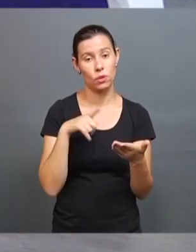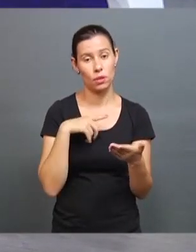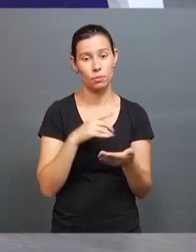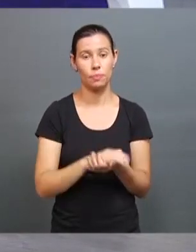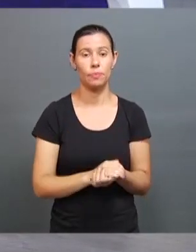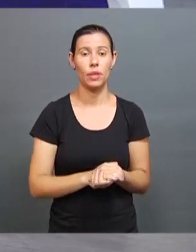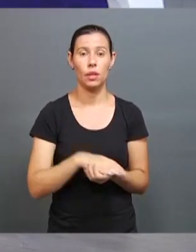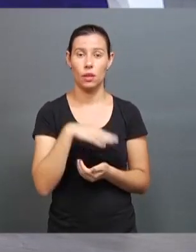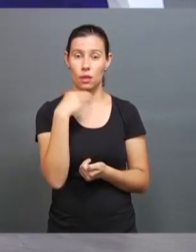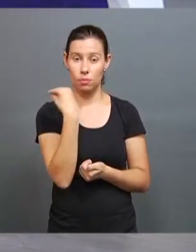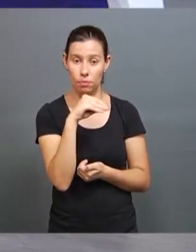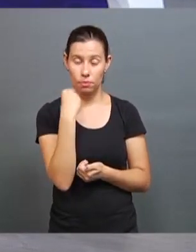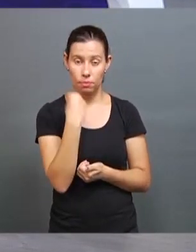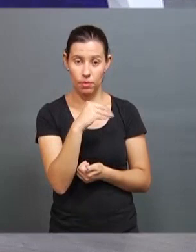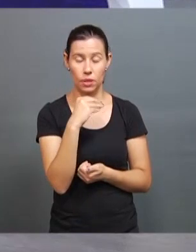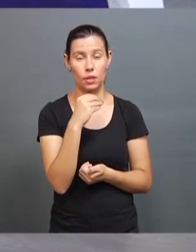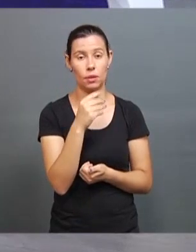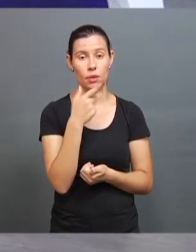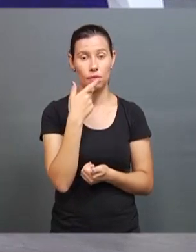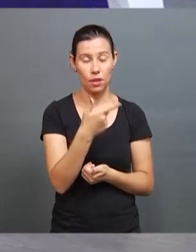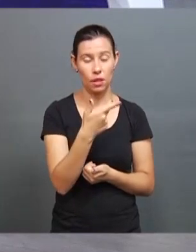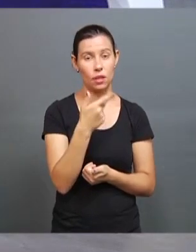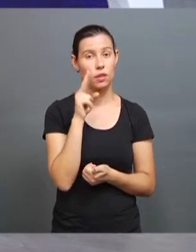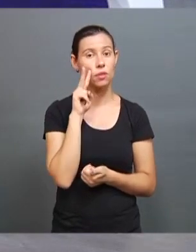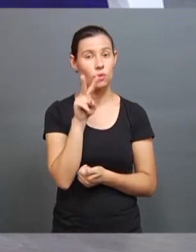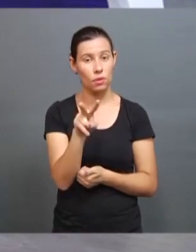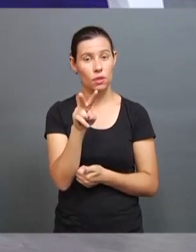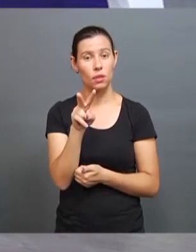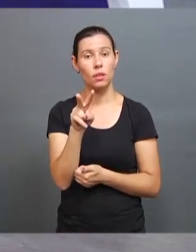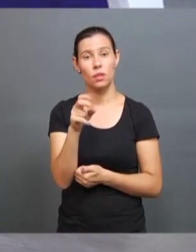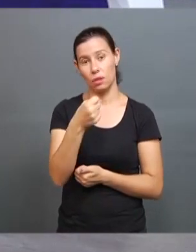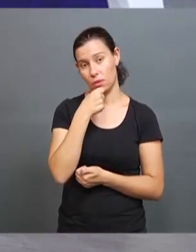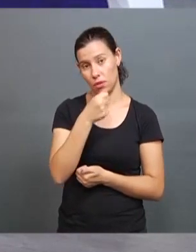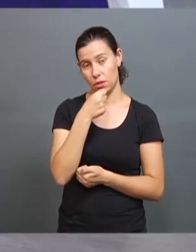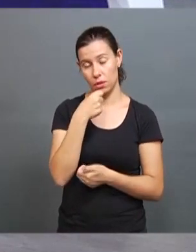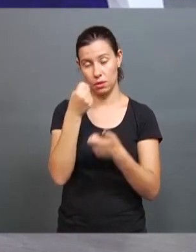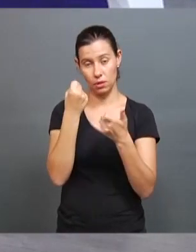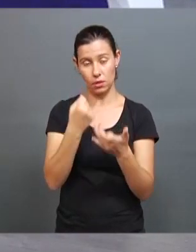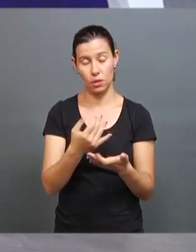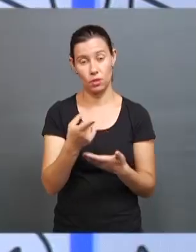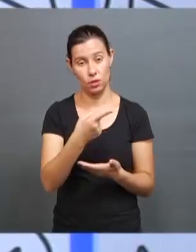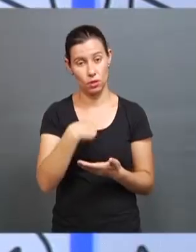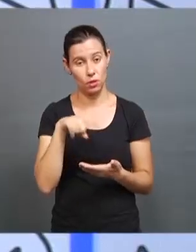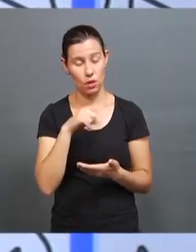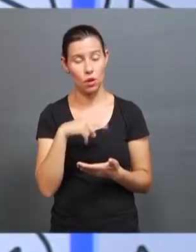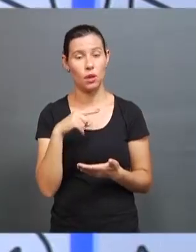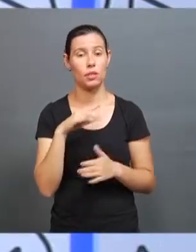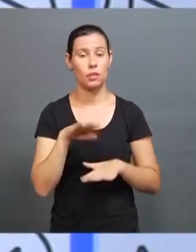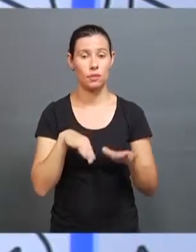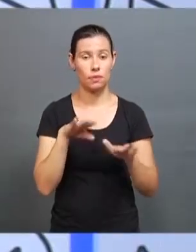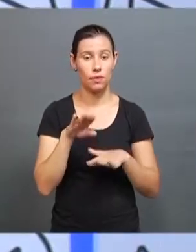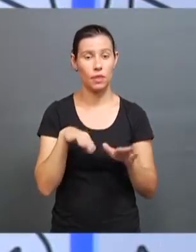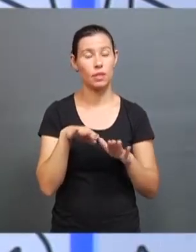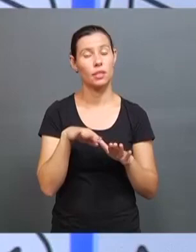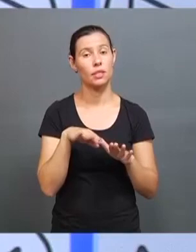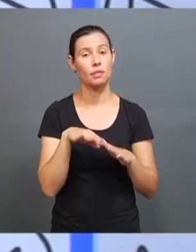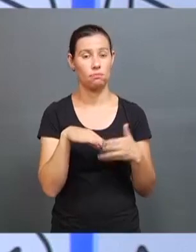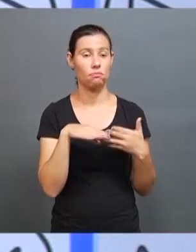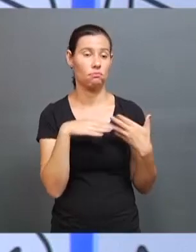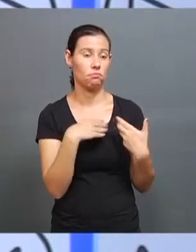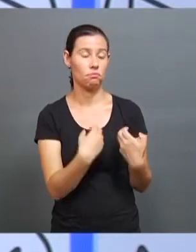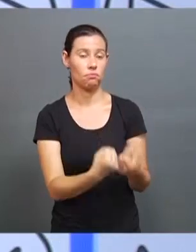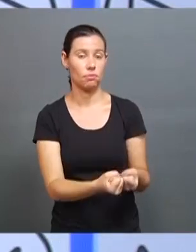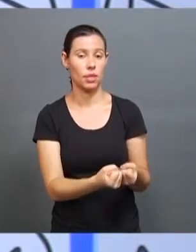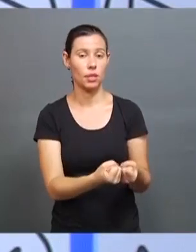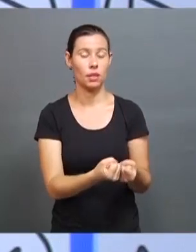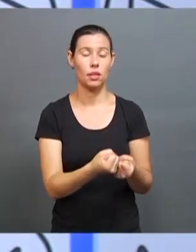aproveitar essa fala final da matéria, que eu acho que é algo que a gente se coloca quase que como refém das crianças